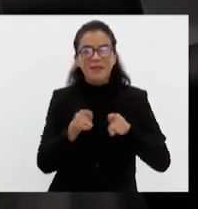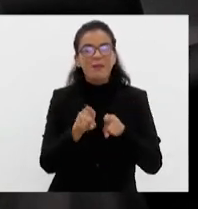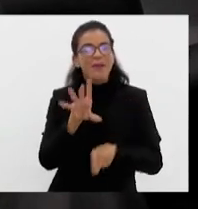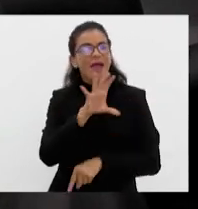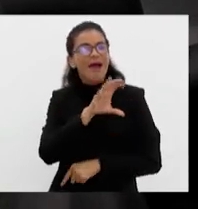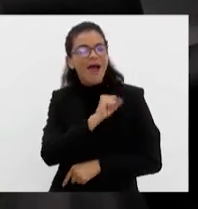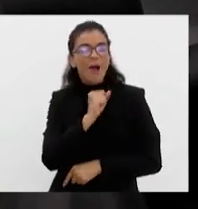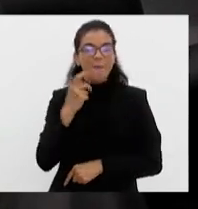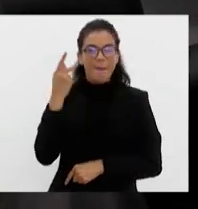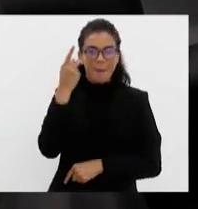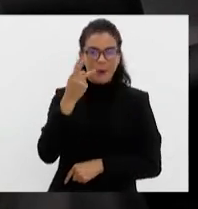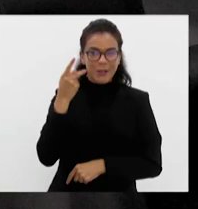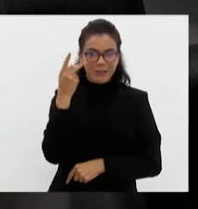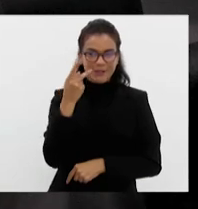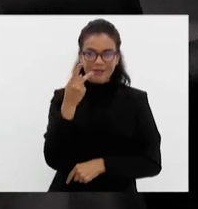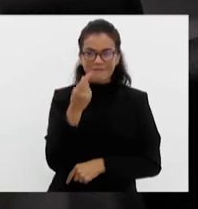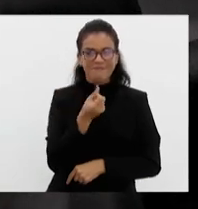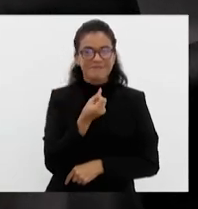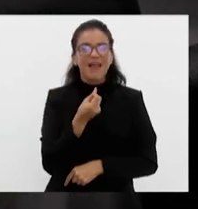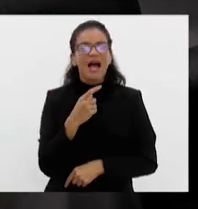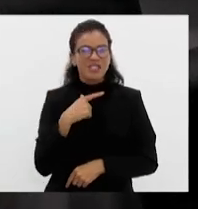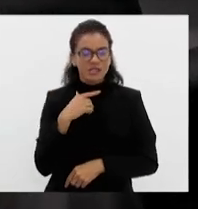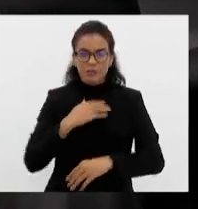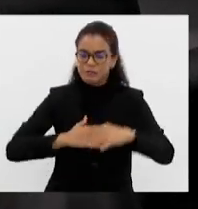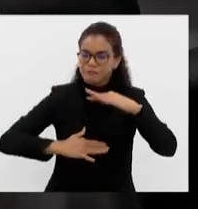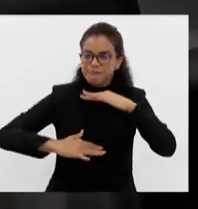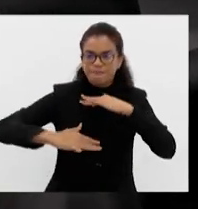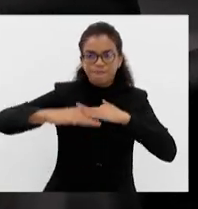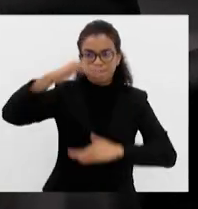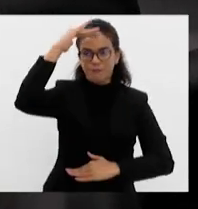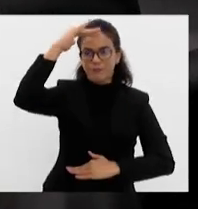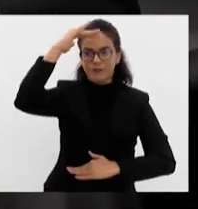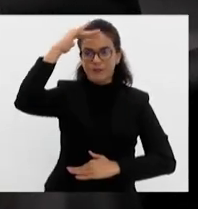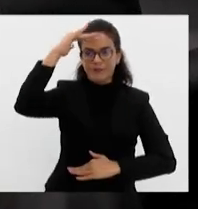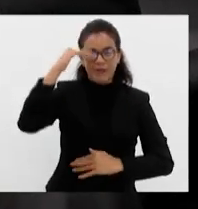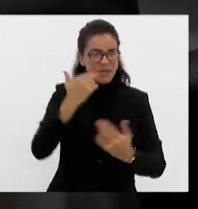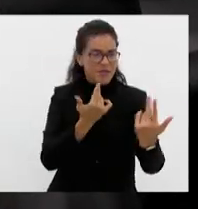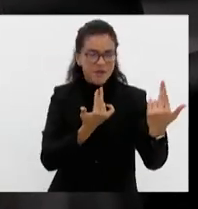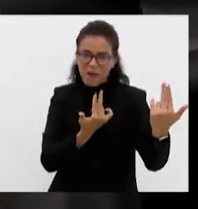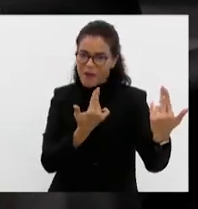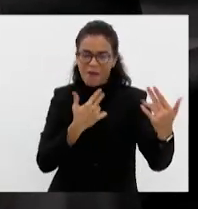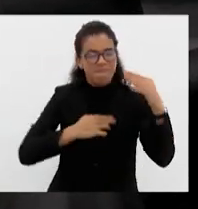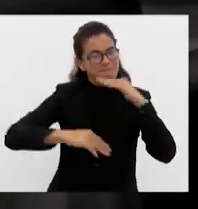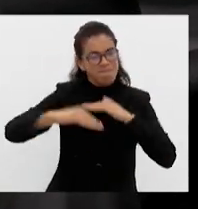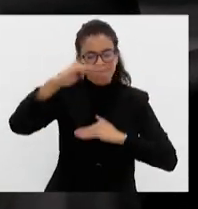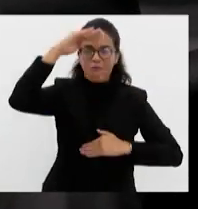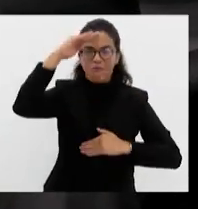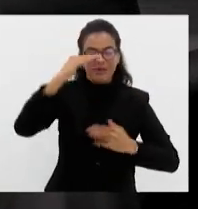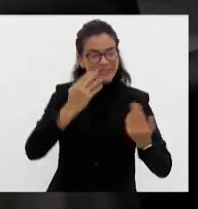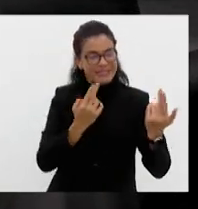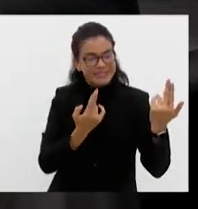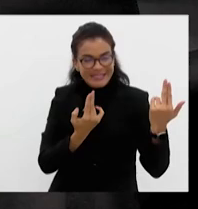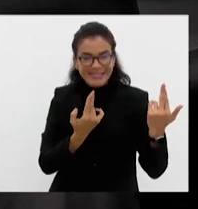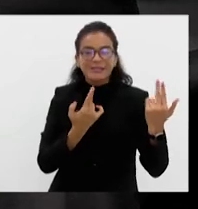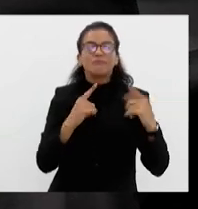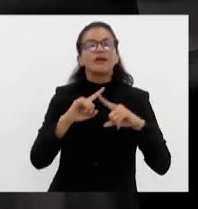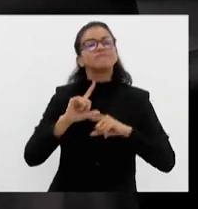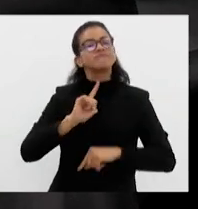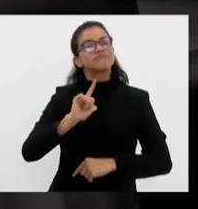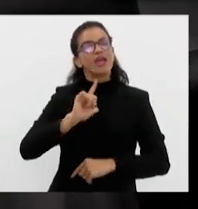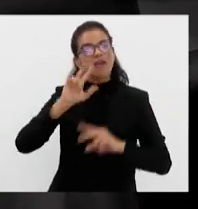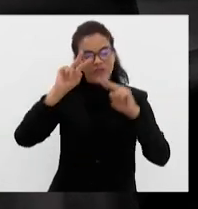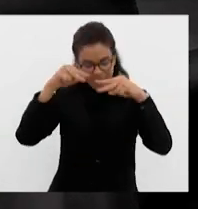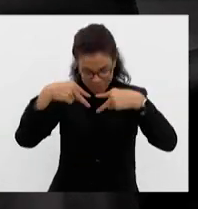pela política, muitas vezes a gente se excede. Eu também me excedo, Vossa Excelência se excedeu, mas teve a hombridade